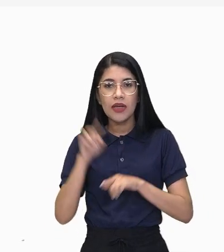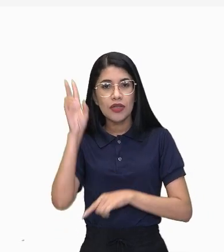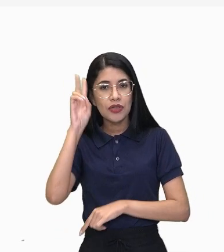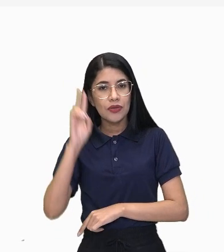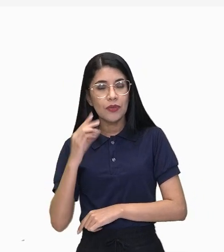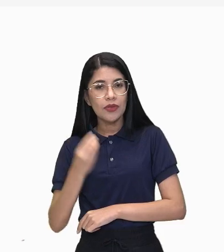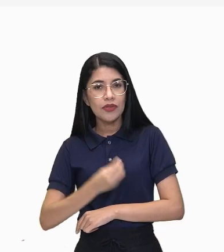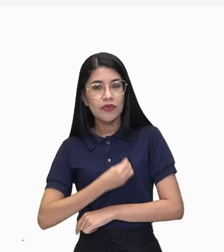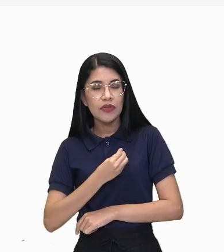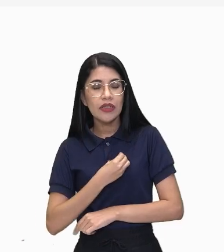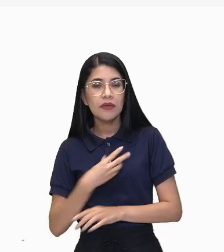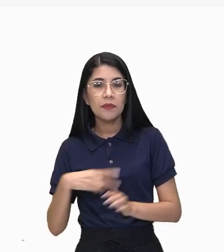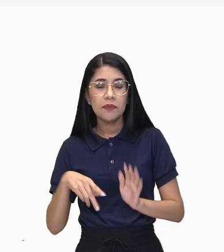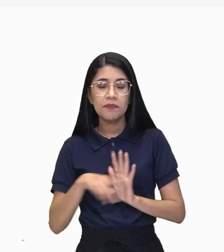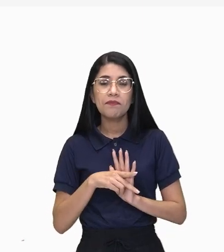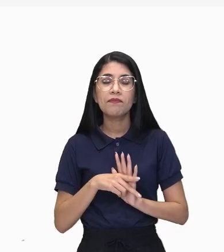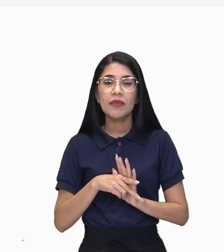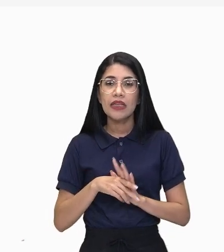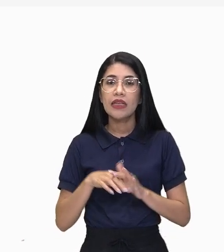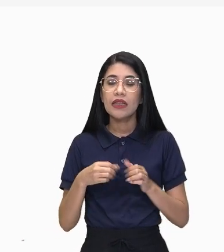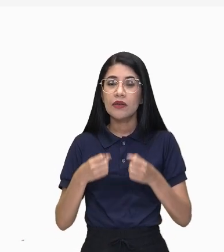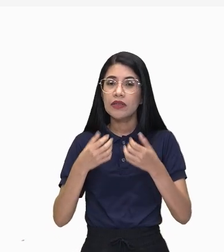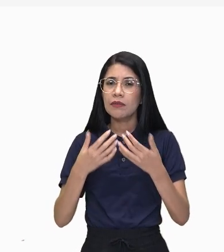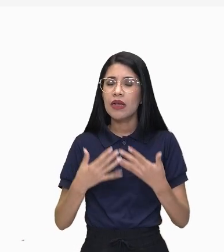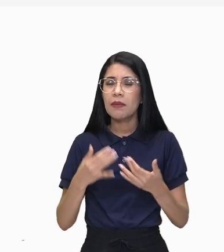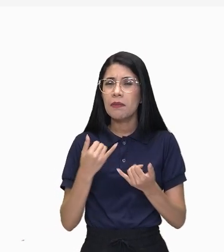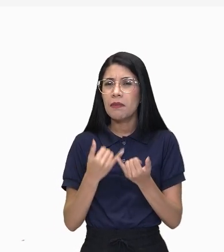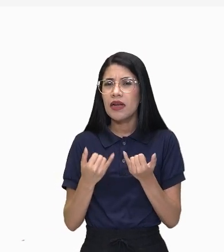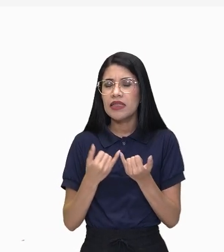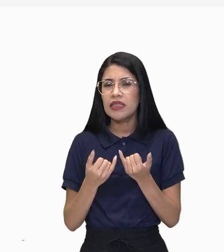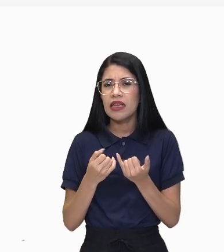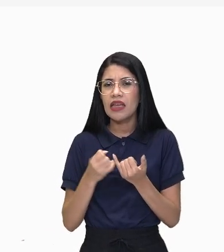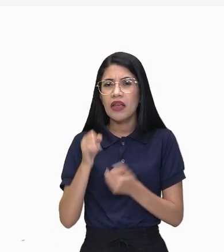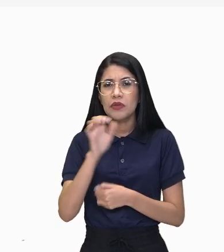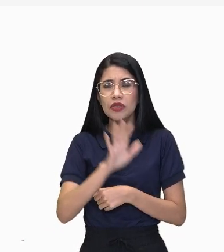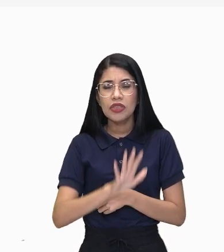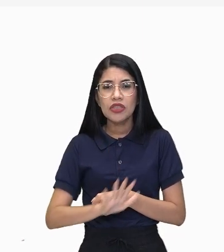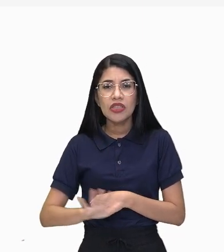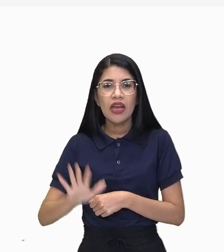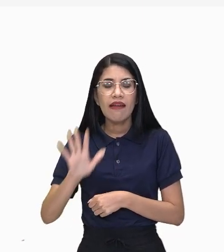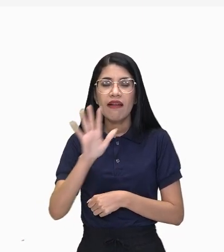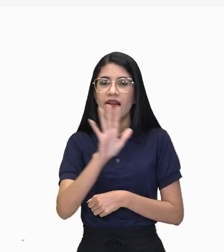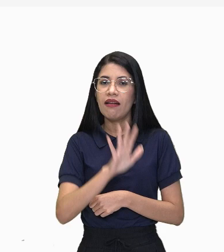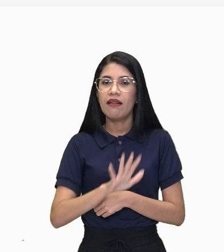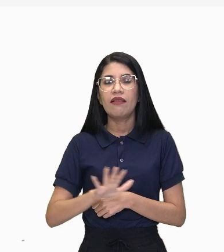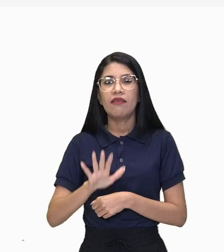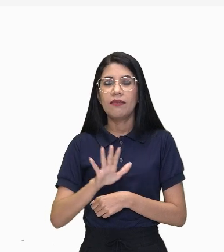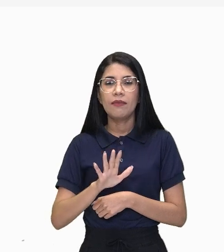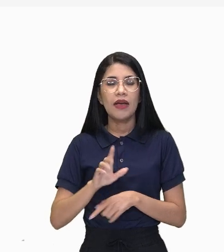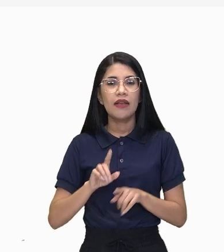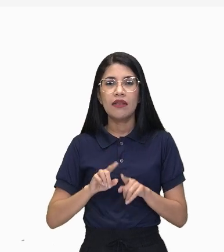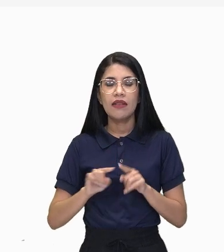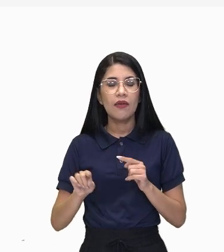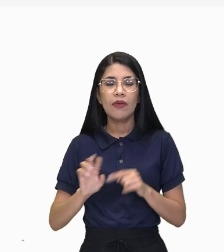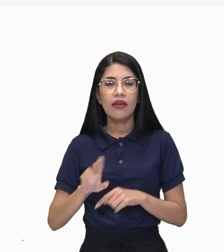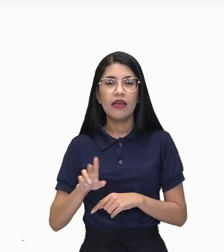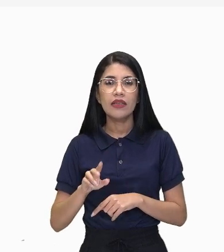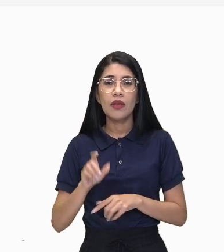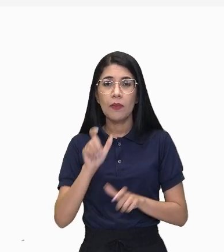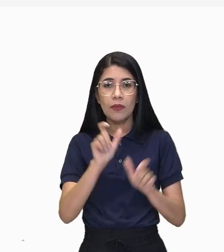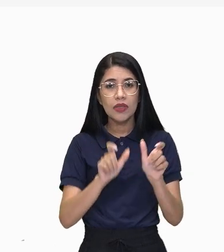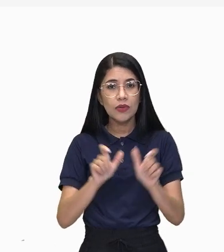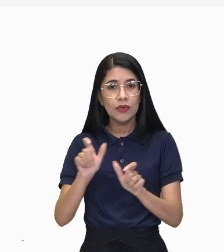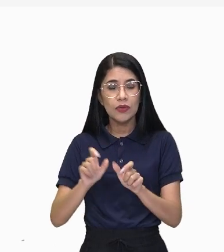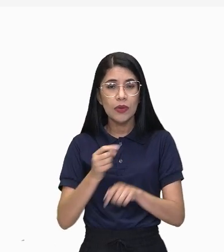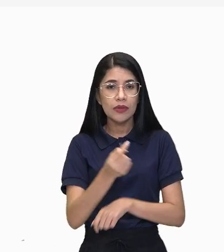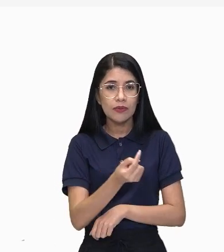vida. Então, quando a gente fala assim, às vezes parece ser uma coisa muito né, genérica, né? Mas são pessoas mesmo. Então, só